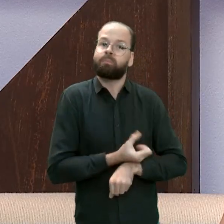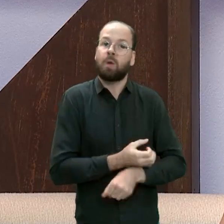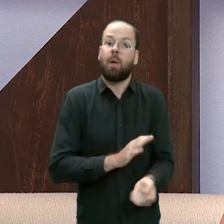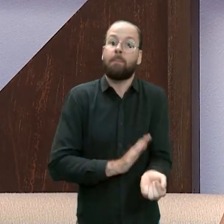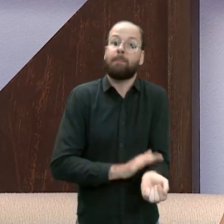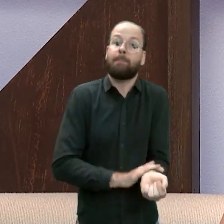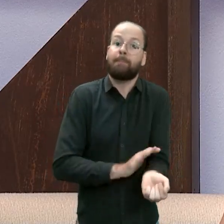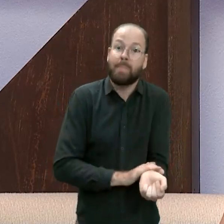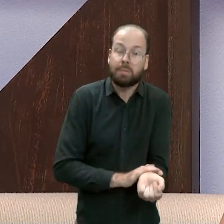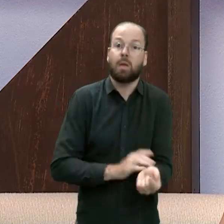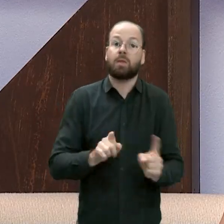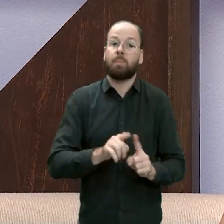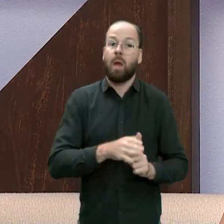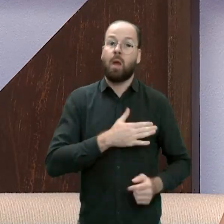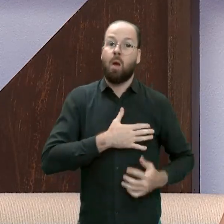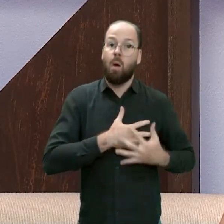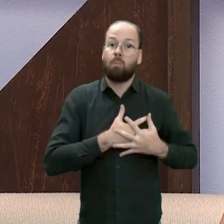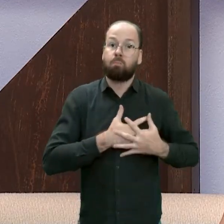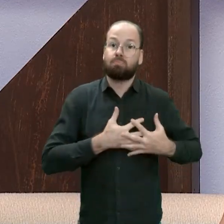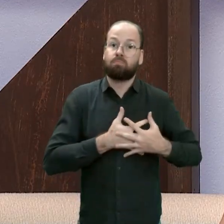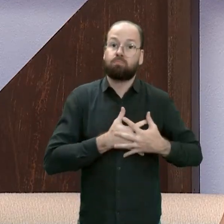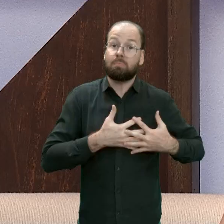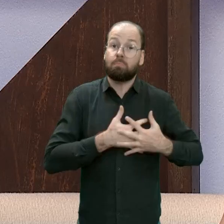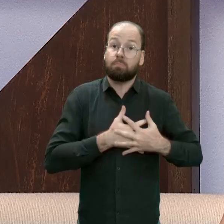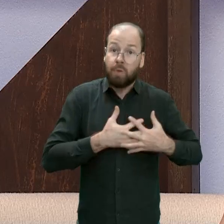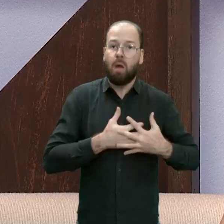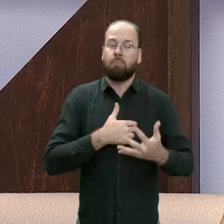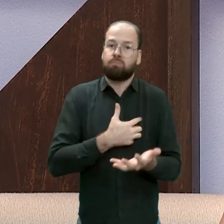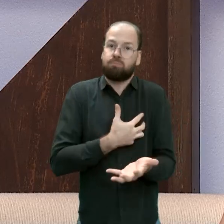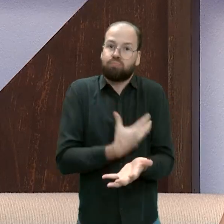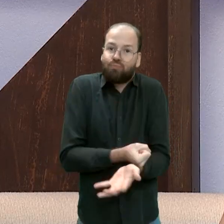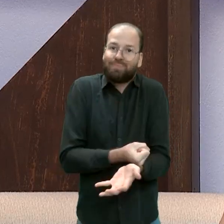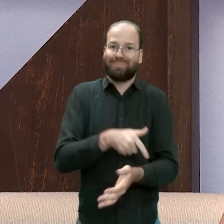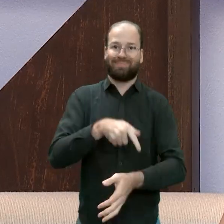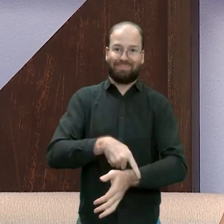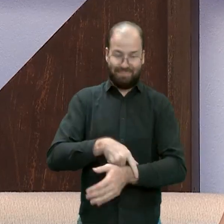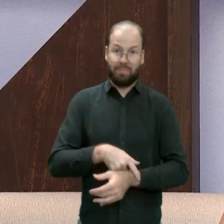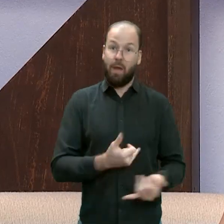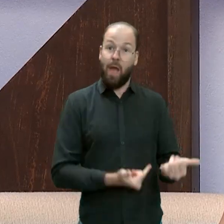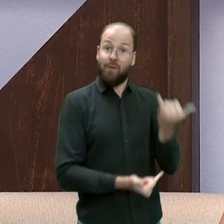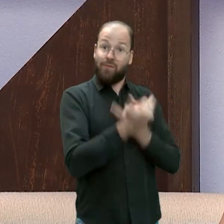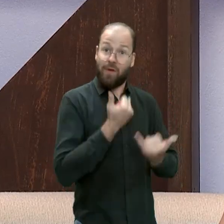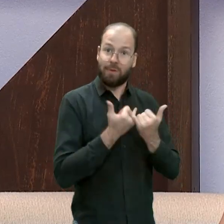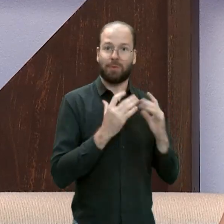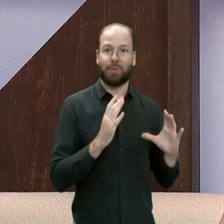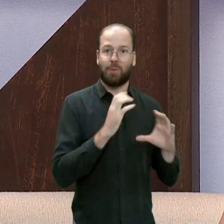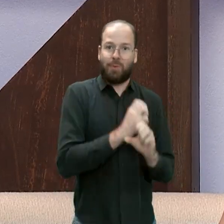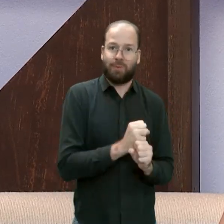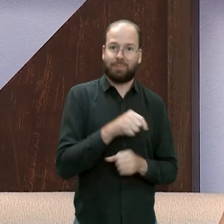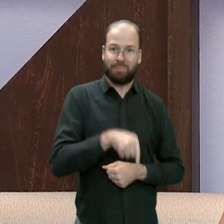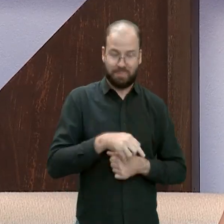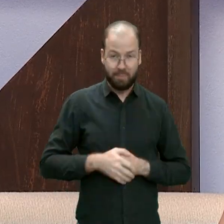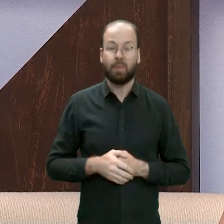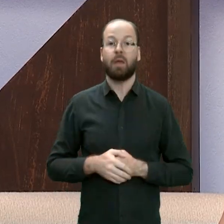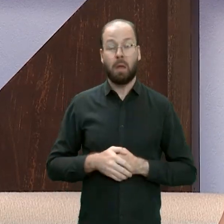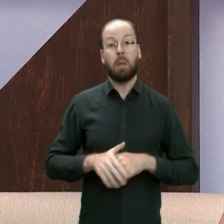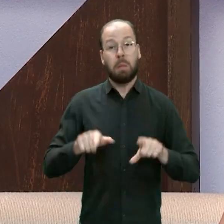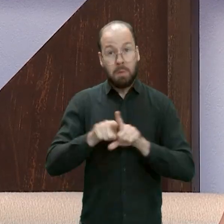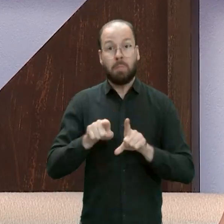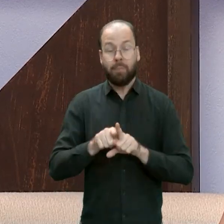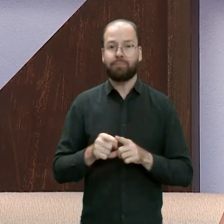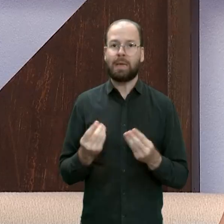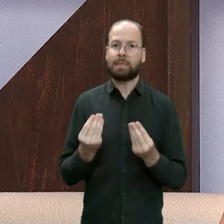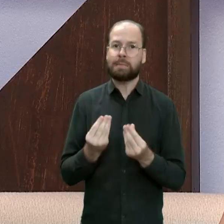Então, buscando a possibilidade de ter uma informação clínica, né, usando um sensor na pele,